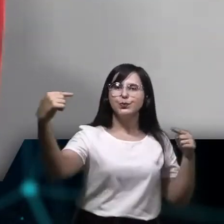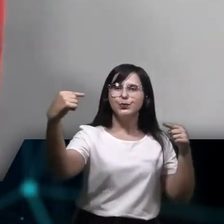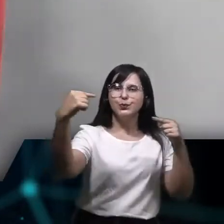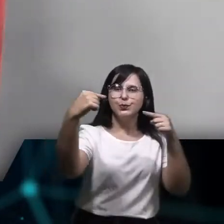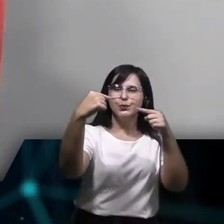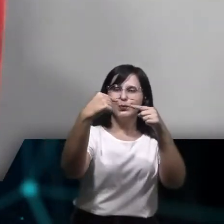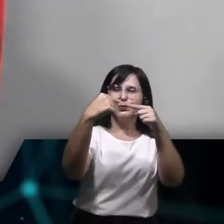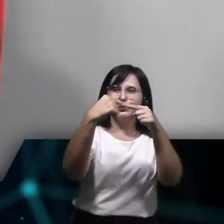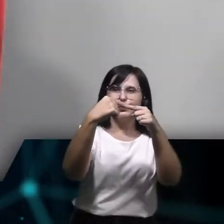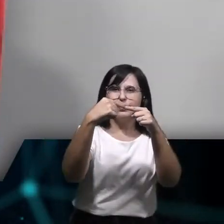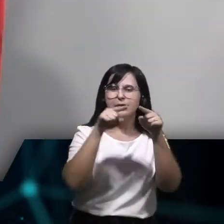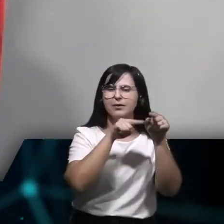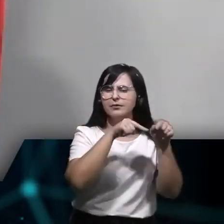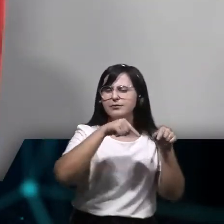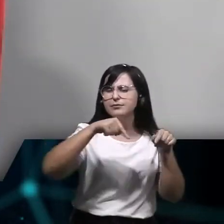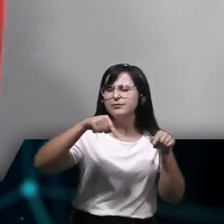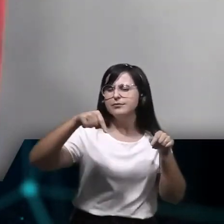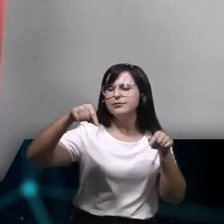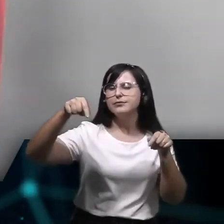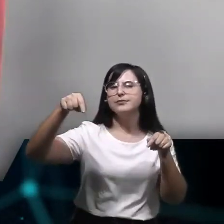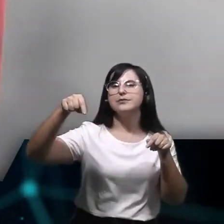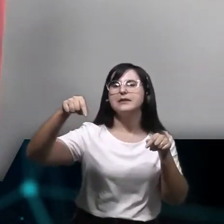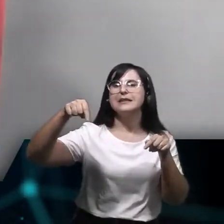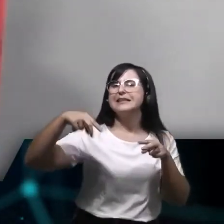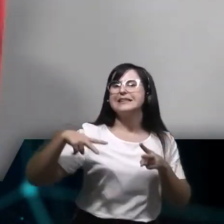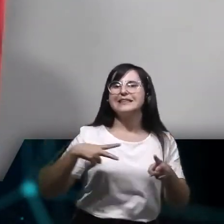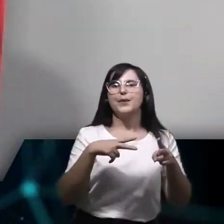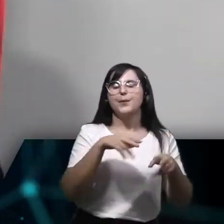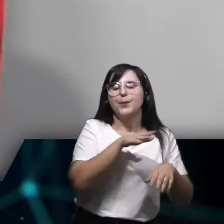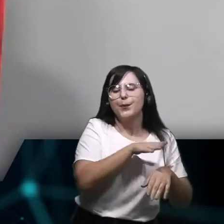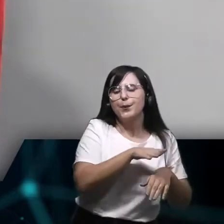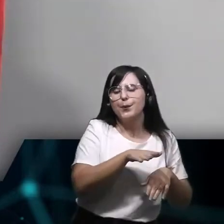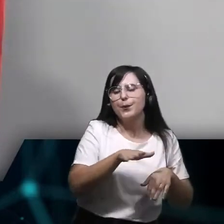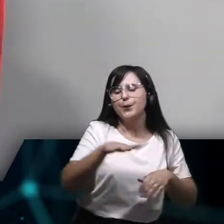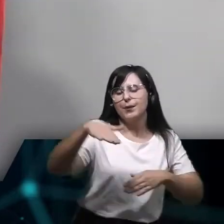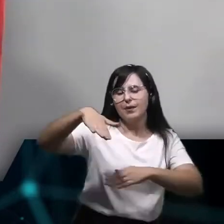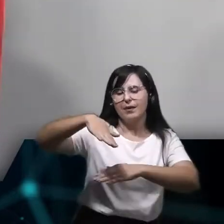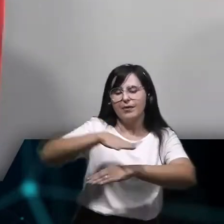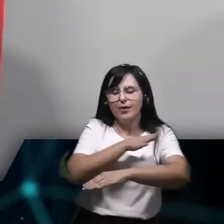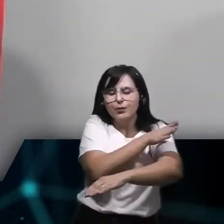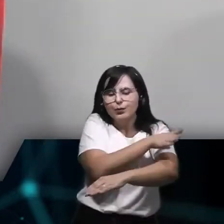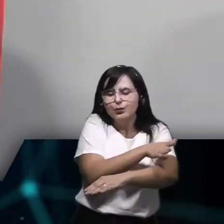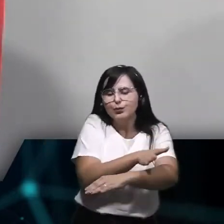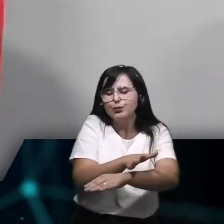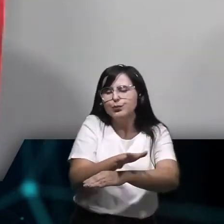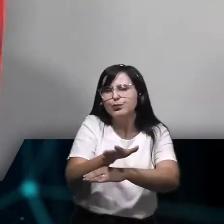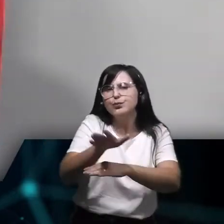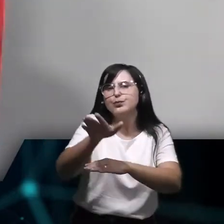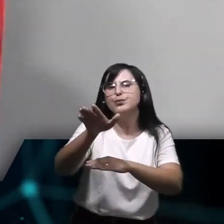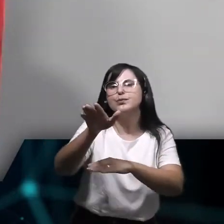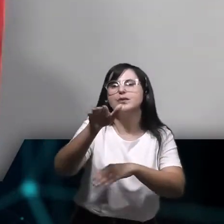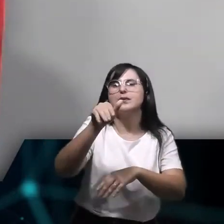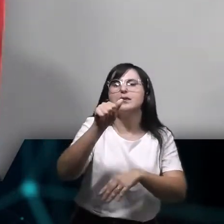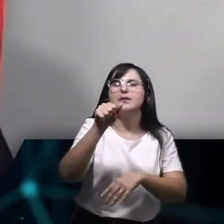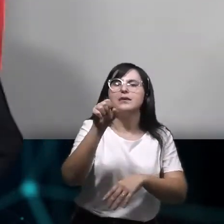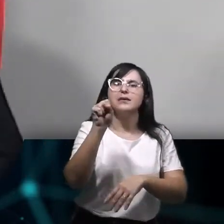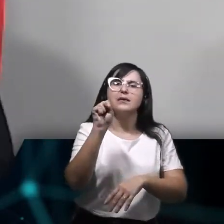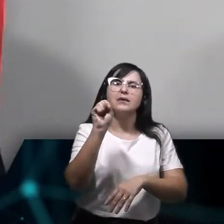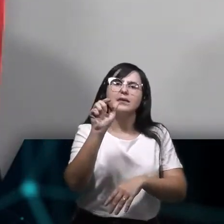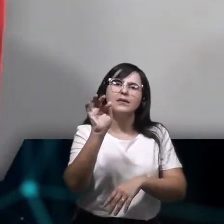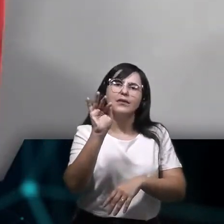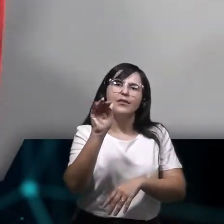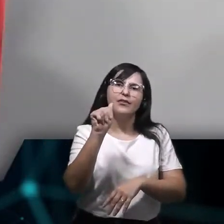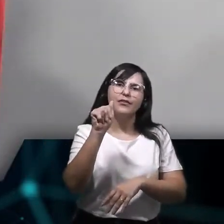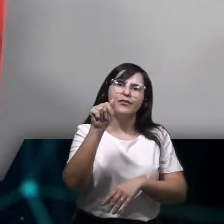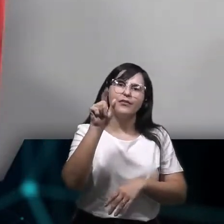Nova, passando por Mandassaia, com asfalto, certo? É um projeto ambicioso, mas que de fato vai levar dignidade para